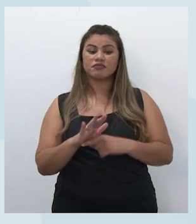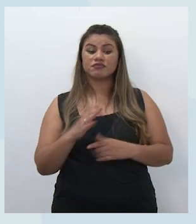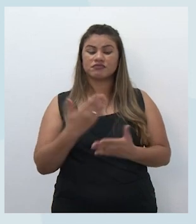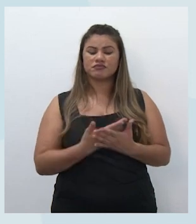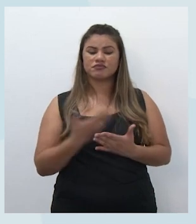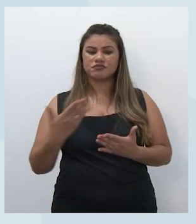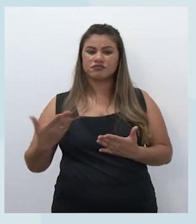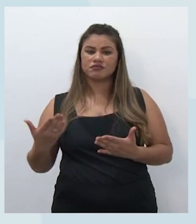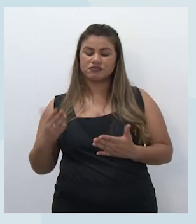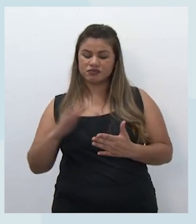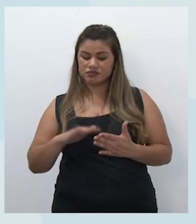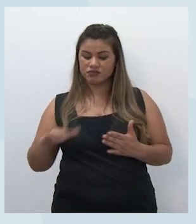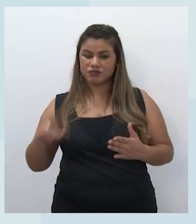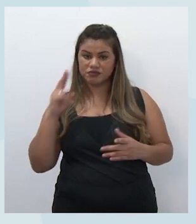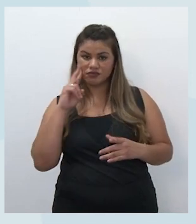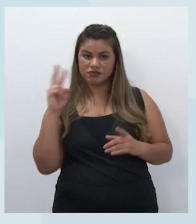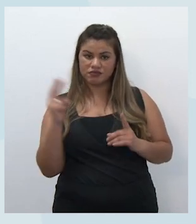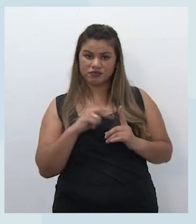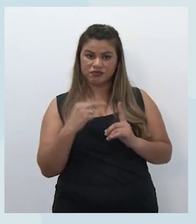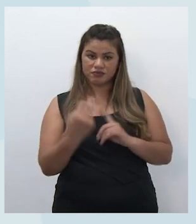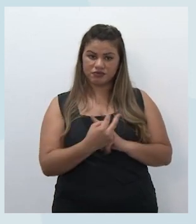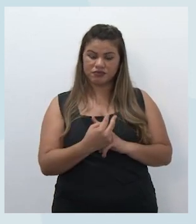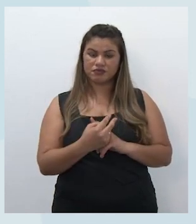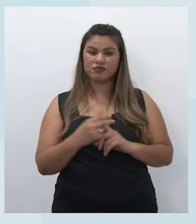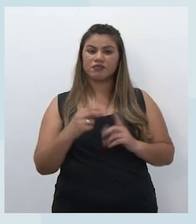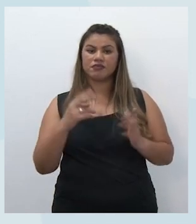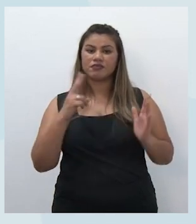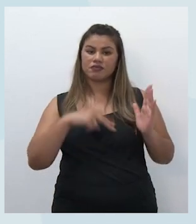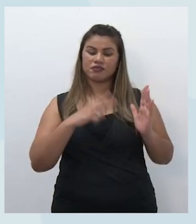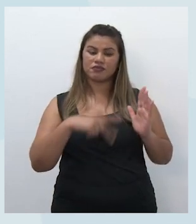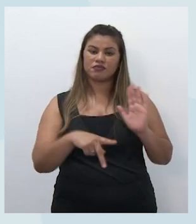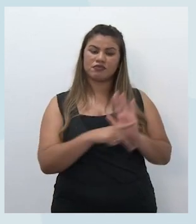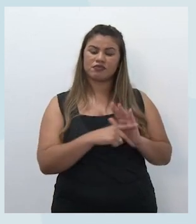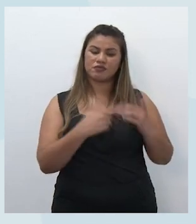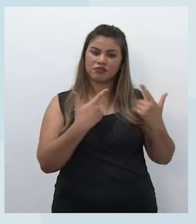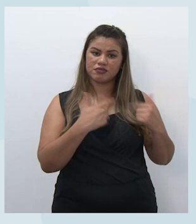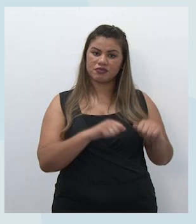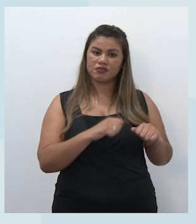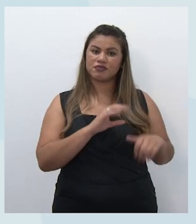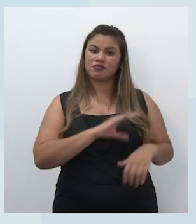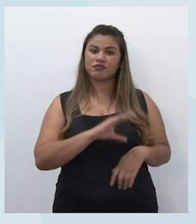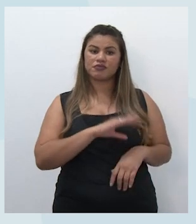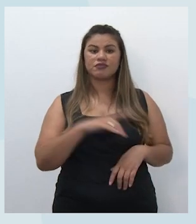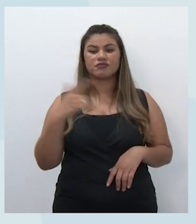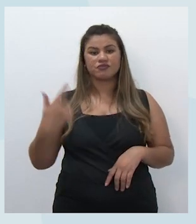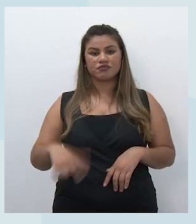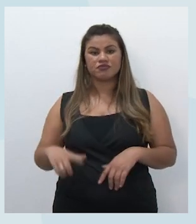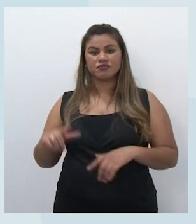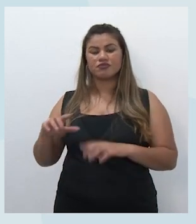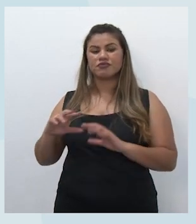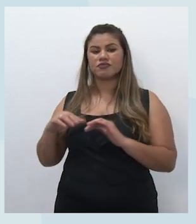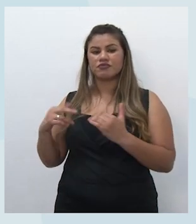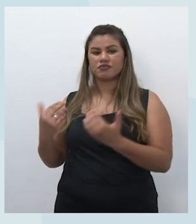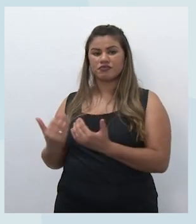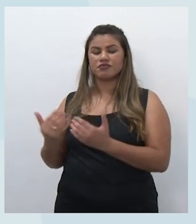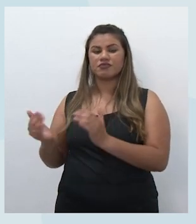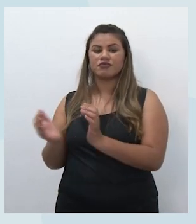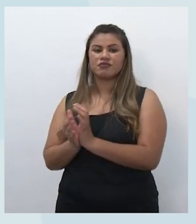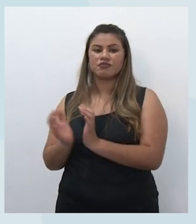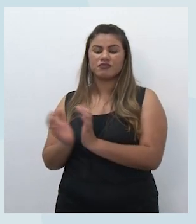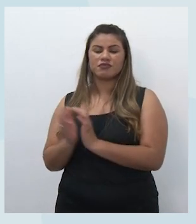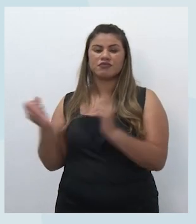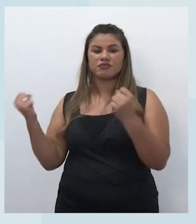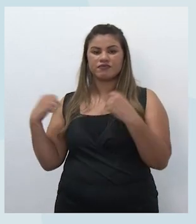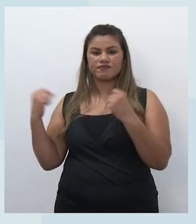na roda de leitura realizada na aula de língua portuguesa e olhar numa roda de leitura com componente educação